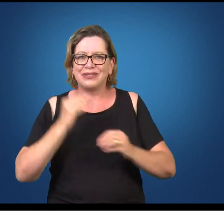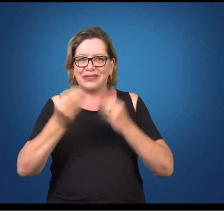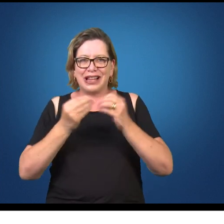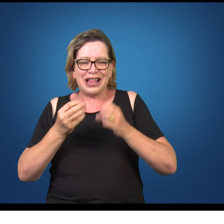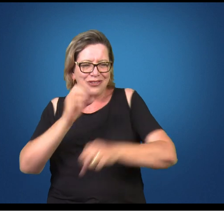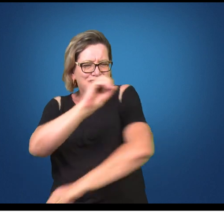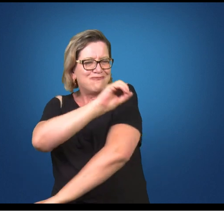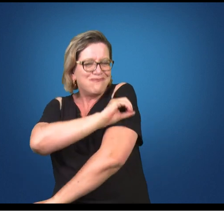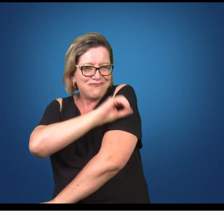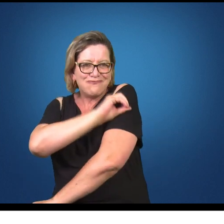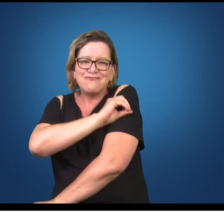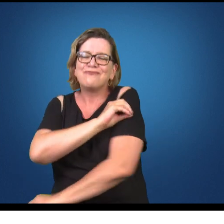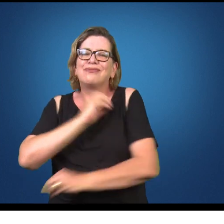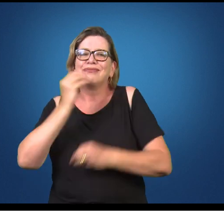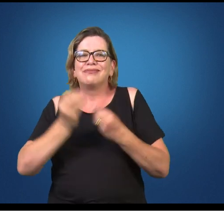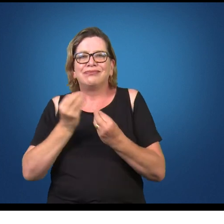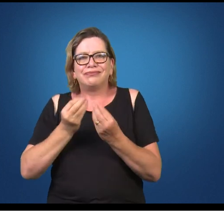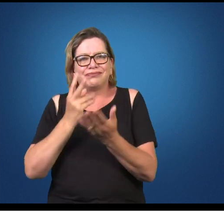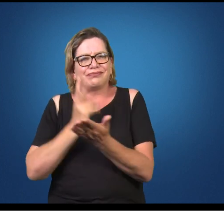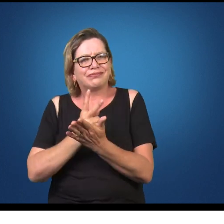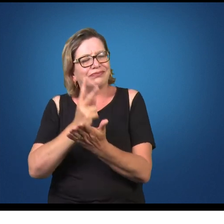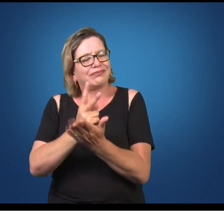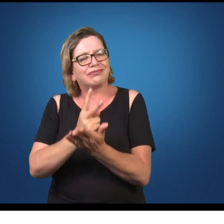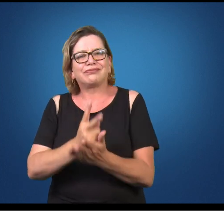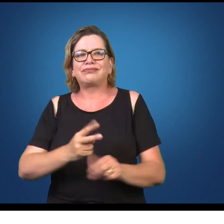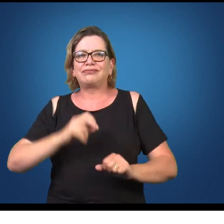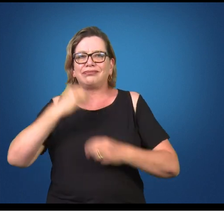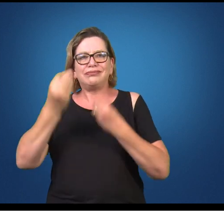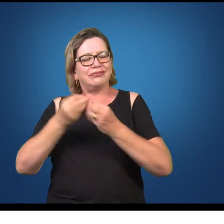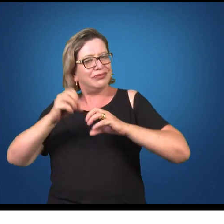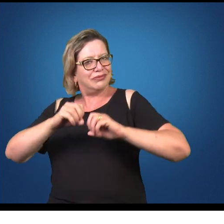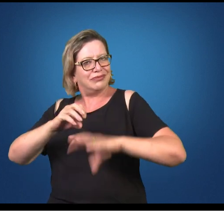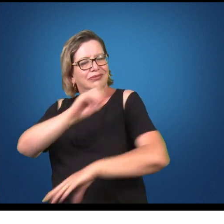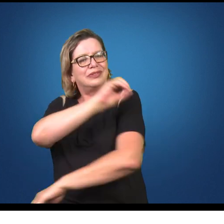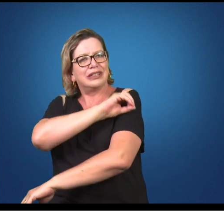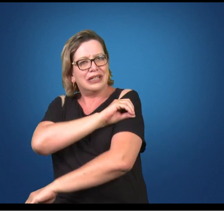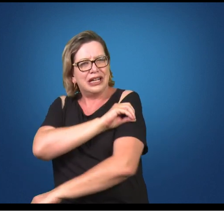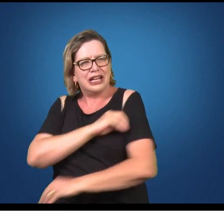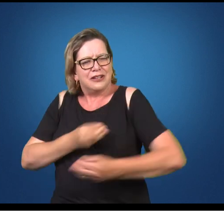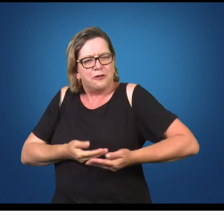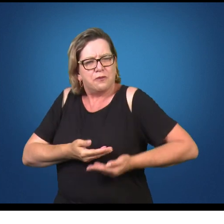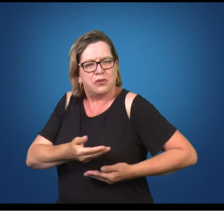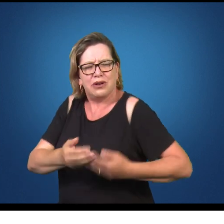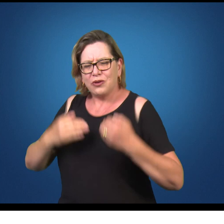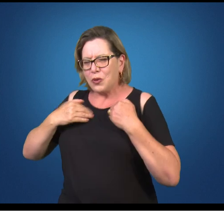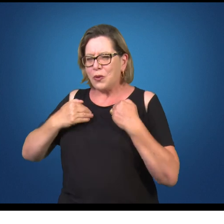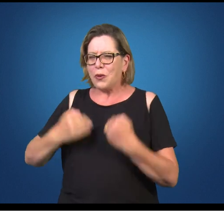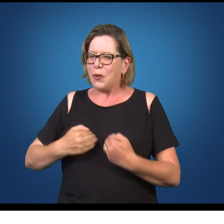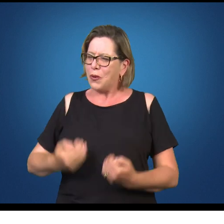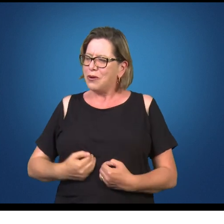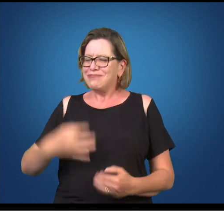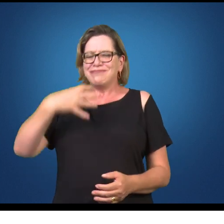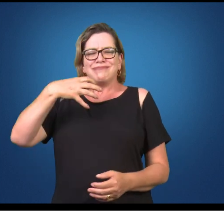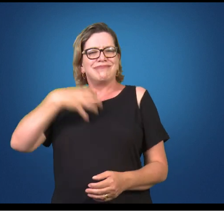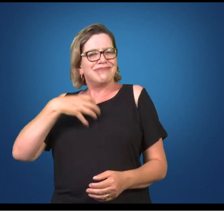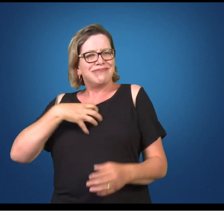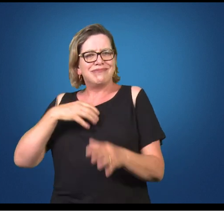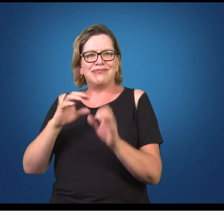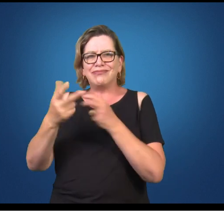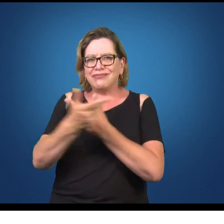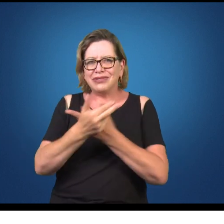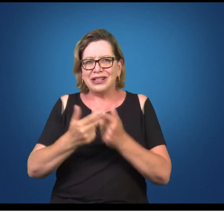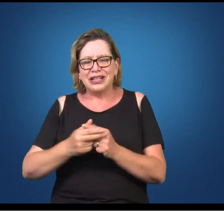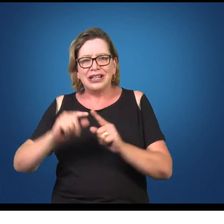para a educação infantil. Geralmente nessa educação infantil ainda é bem explorada essa questão do corpo, dos sentidos, E